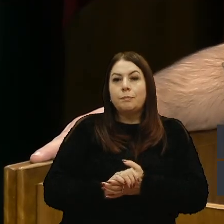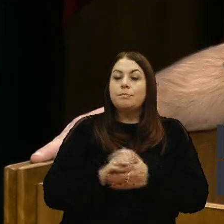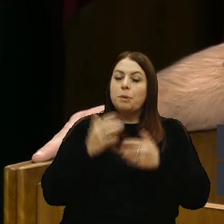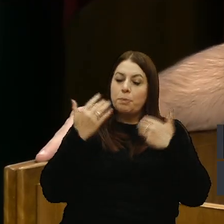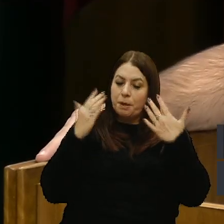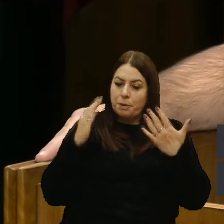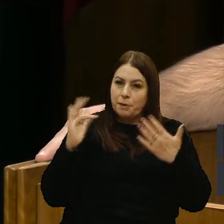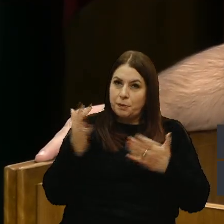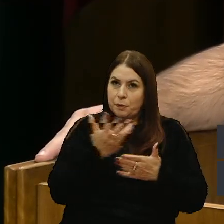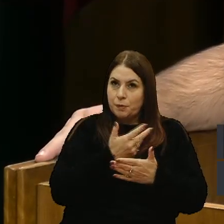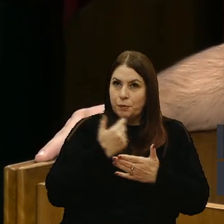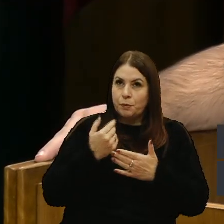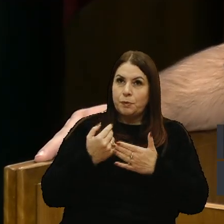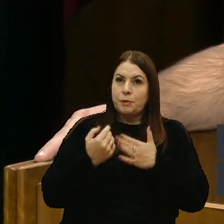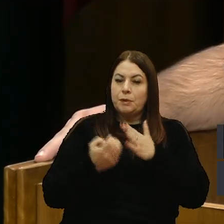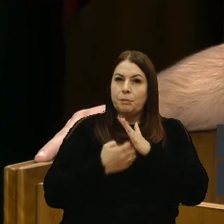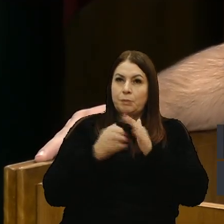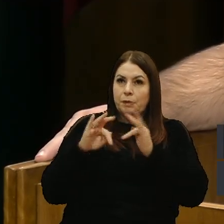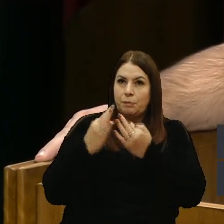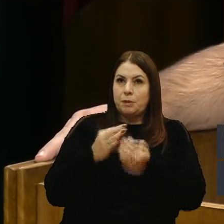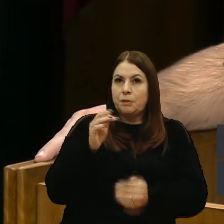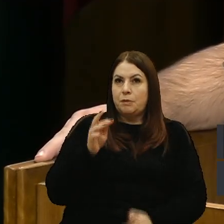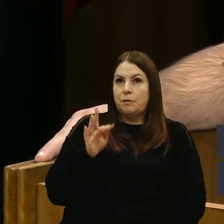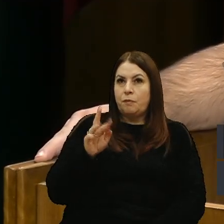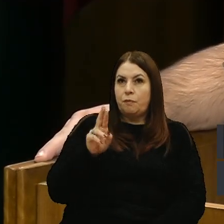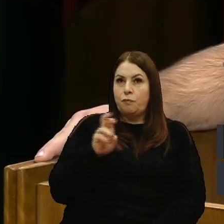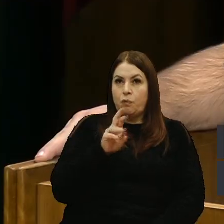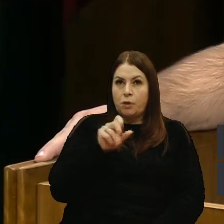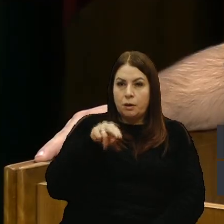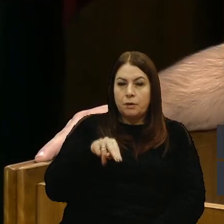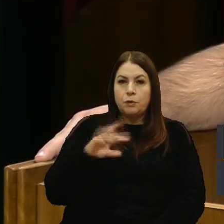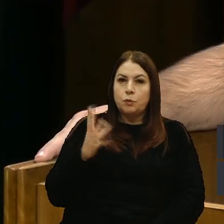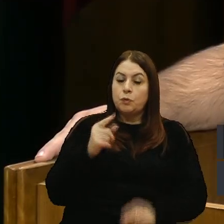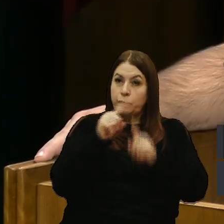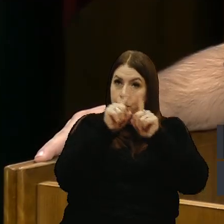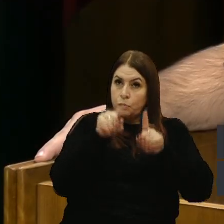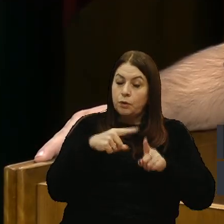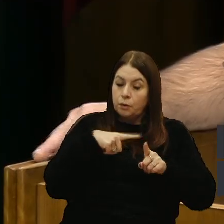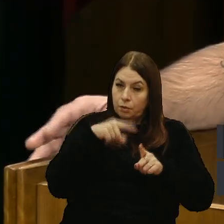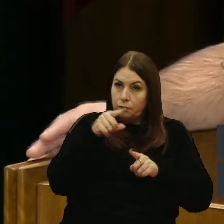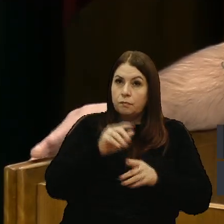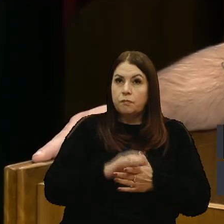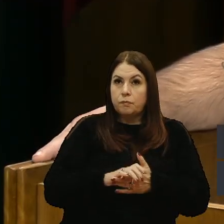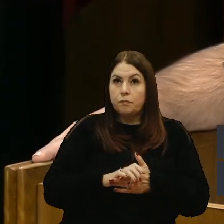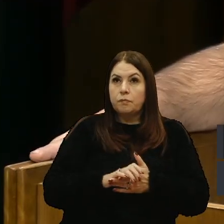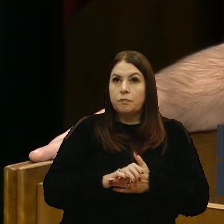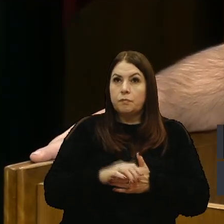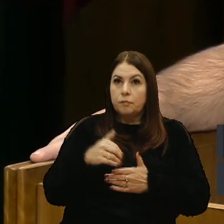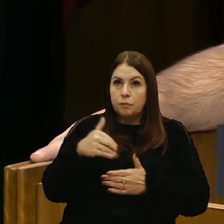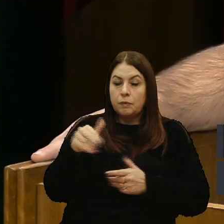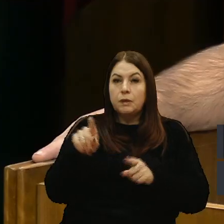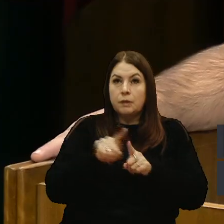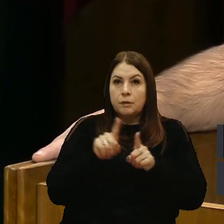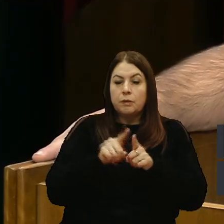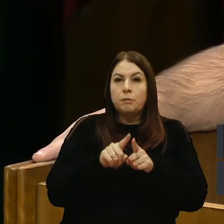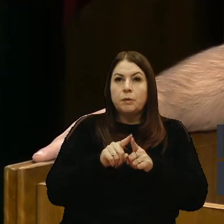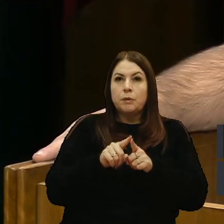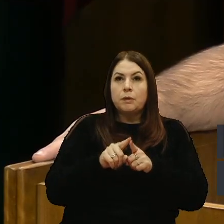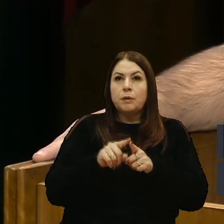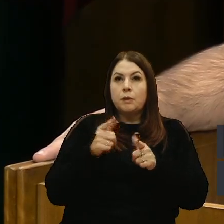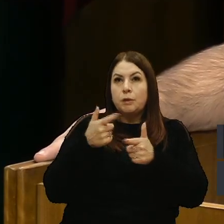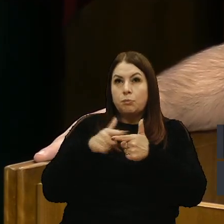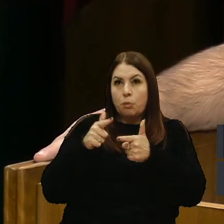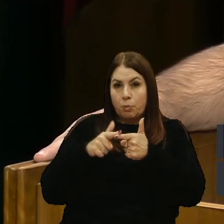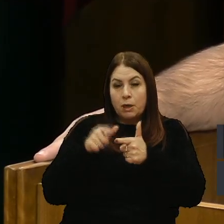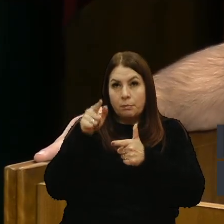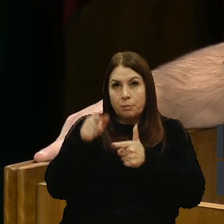parabéns a toda a família Furlan e a todos os colaboradores que lá estão, que em breve nós teremos esse gargalo